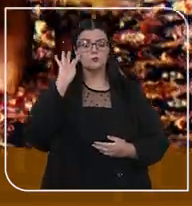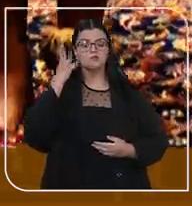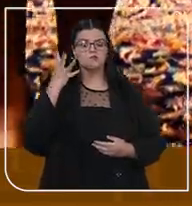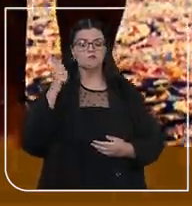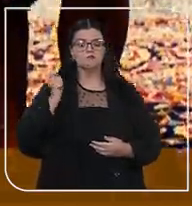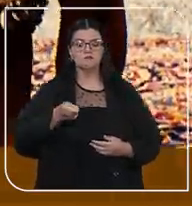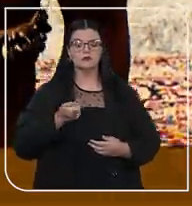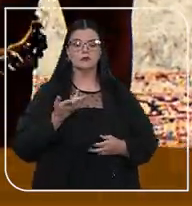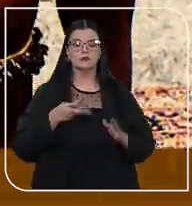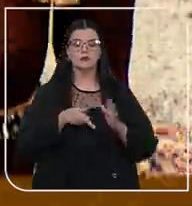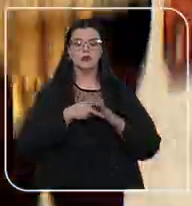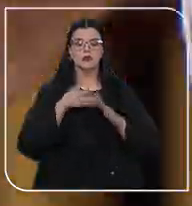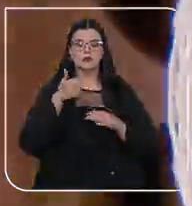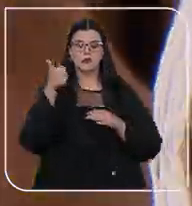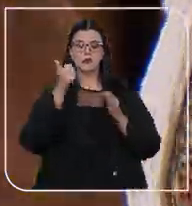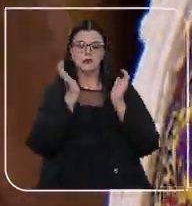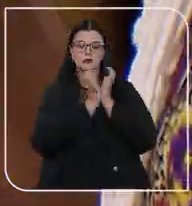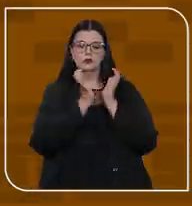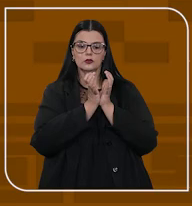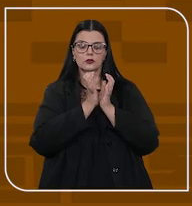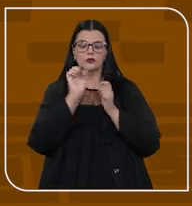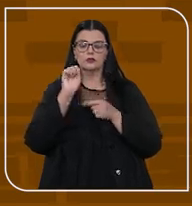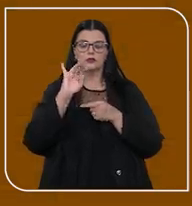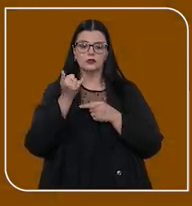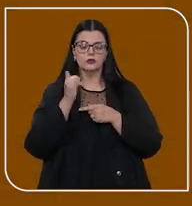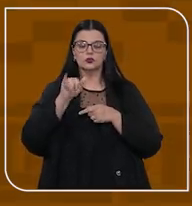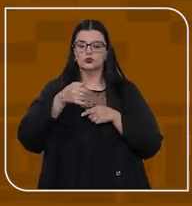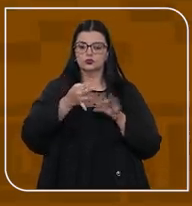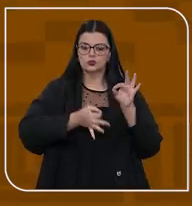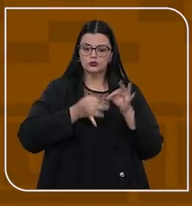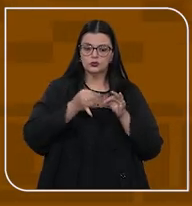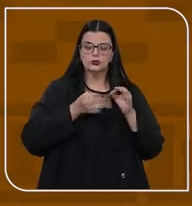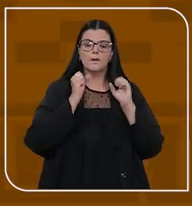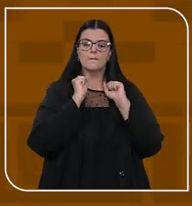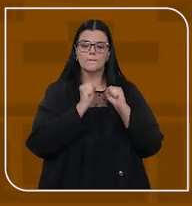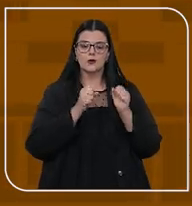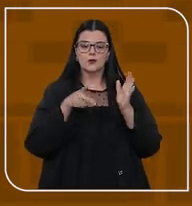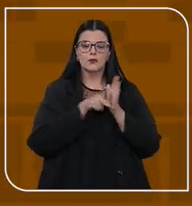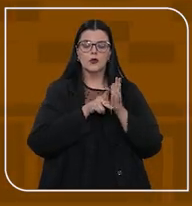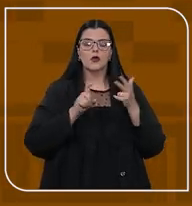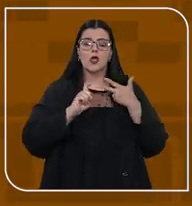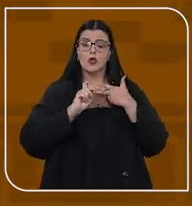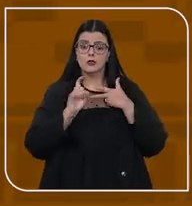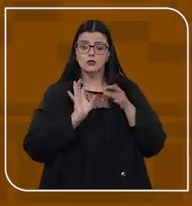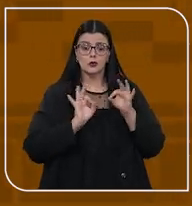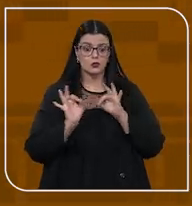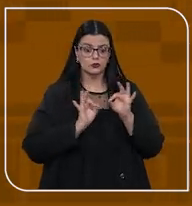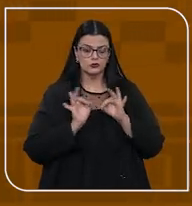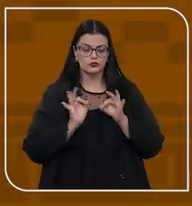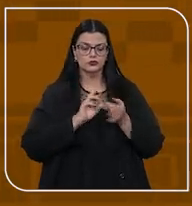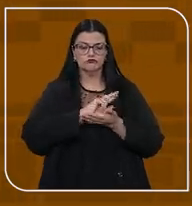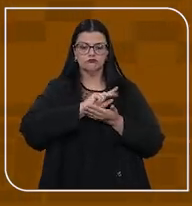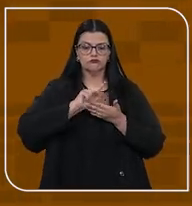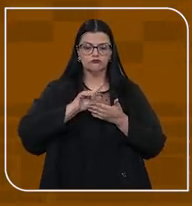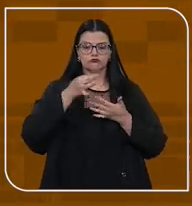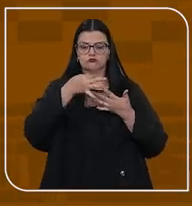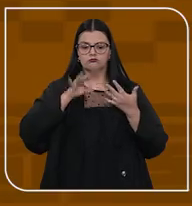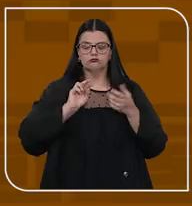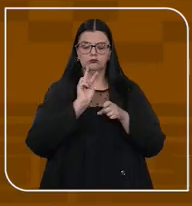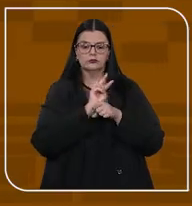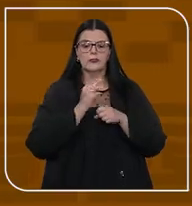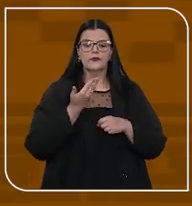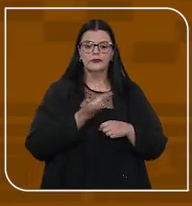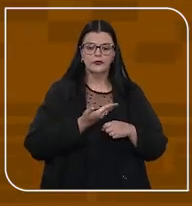importante decisão da primeira turma do STJ foi a que definiu que a Justiça pode determinar ao Poder Executivo que adote medidas em favor